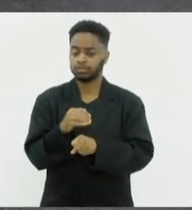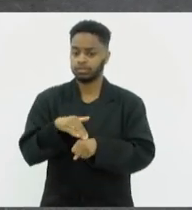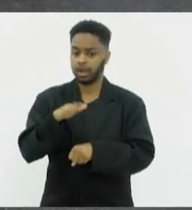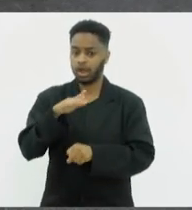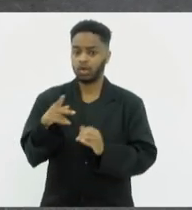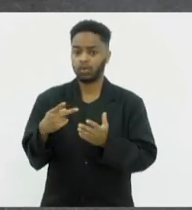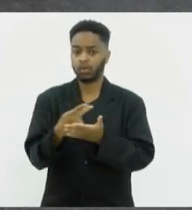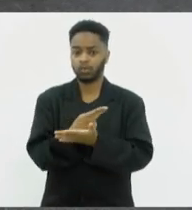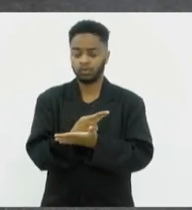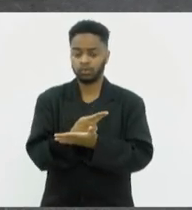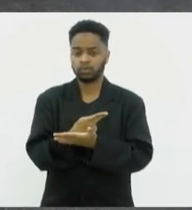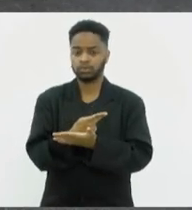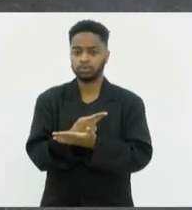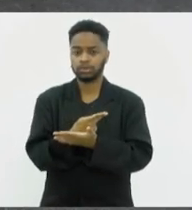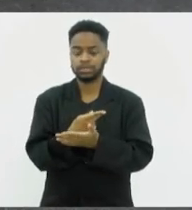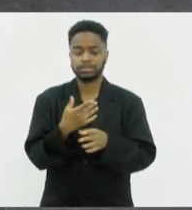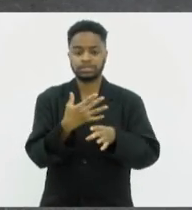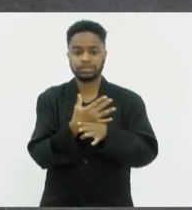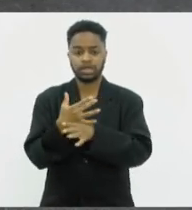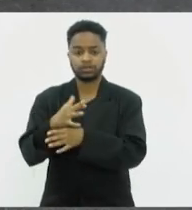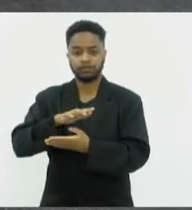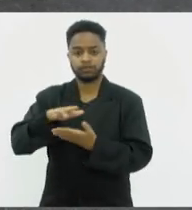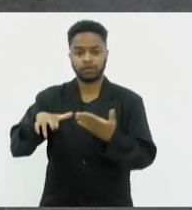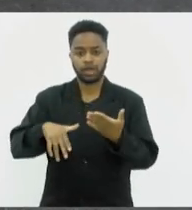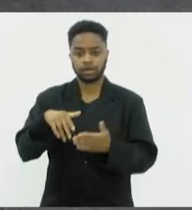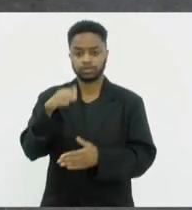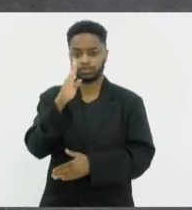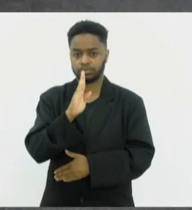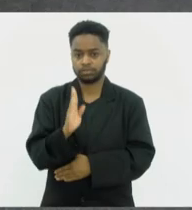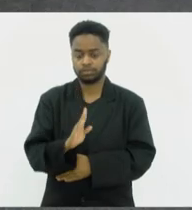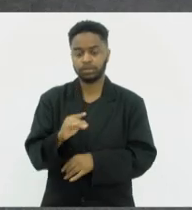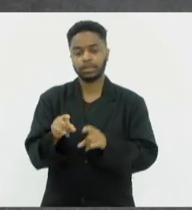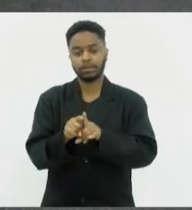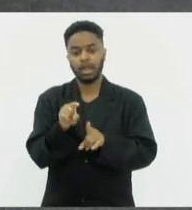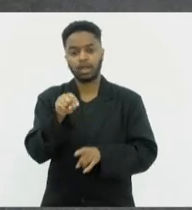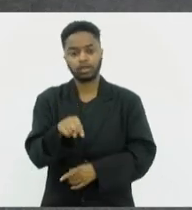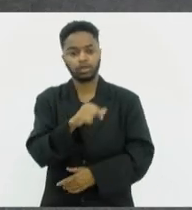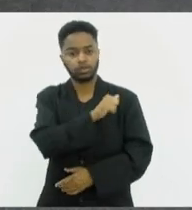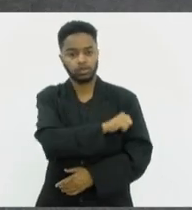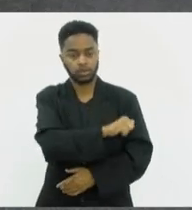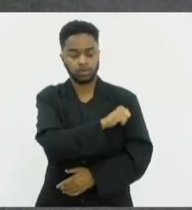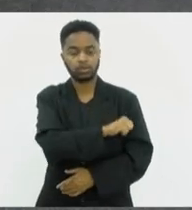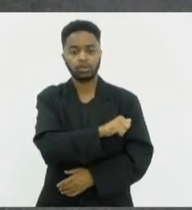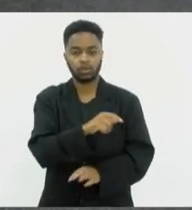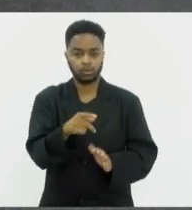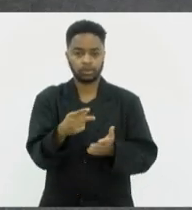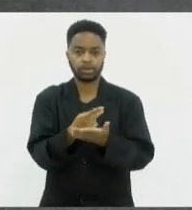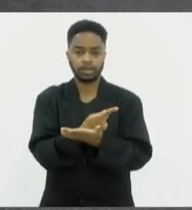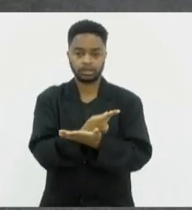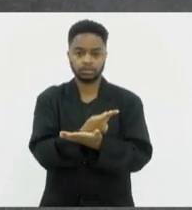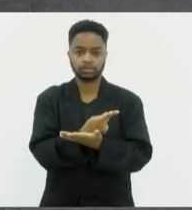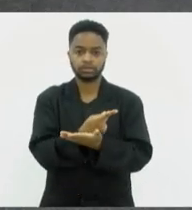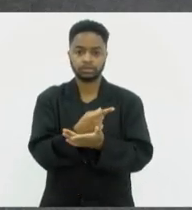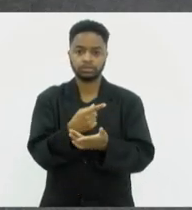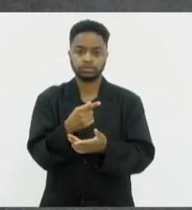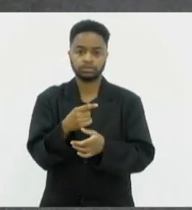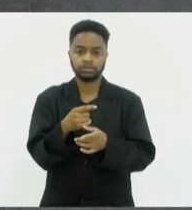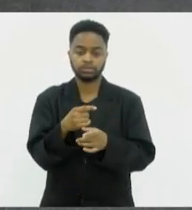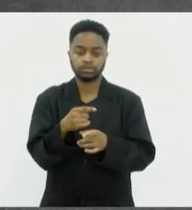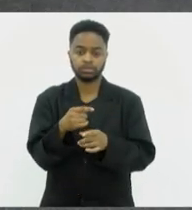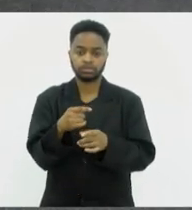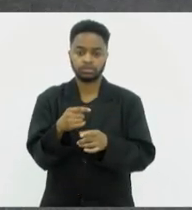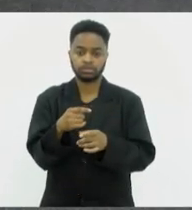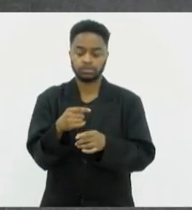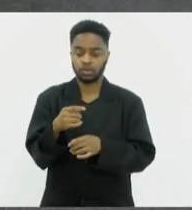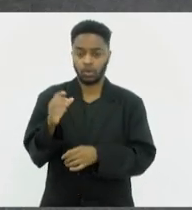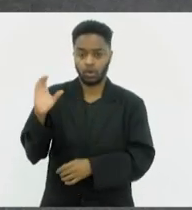em várias cidades do país, e aqui no Rio de Janeiro, na cidade do Rio de Janeiro, acontece na cidade de Copacabana.